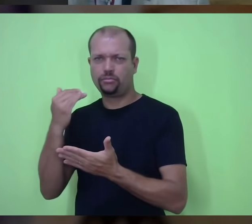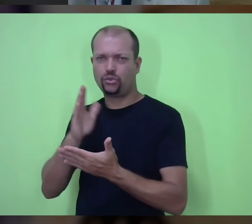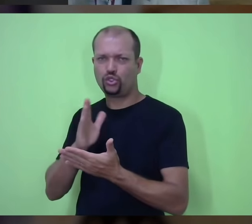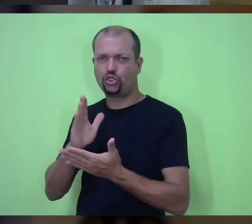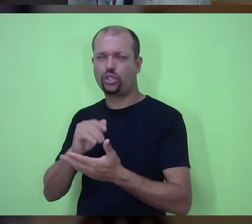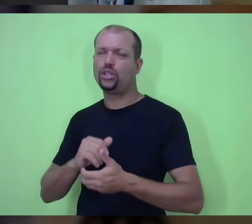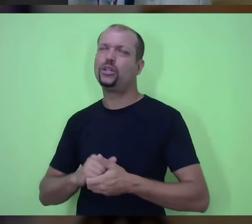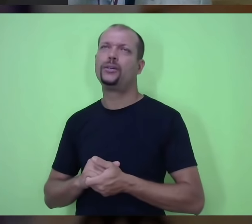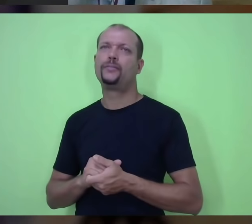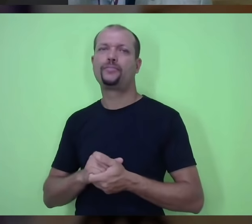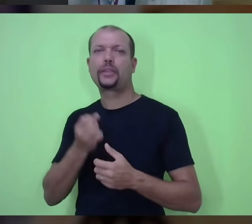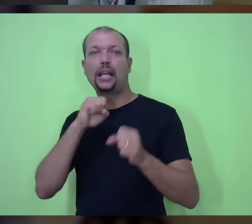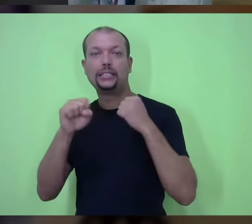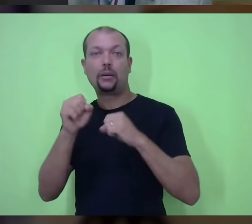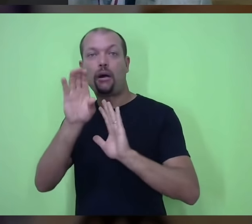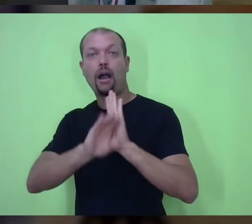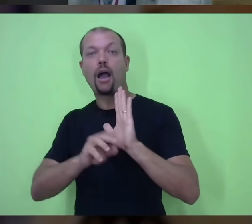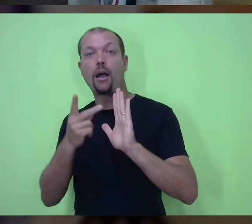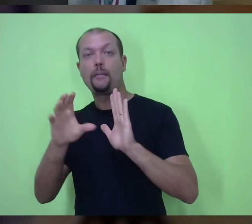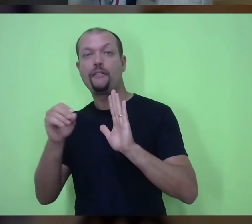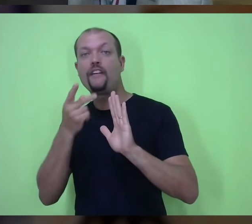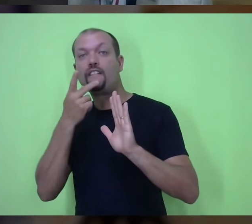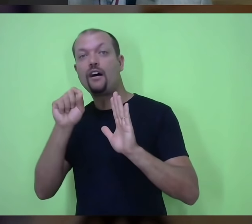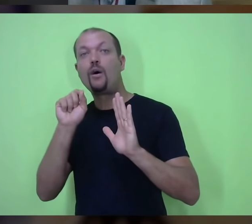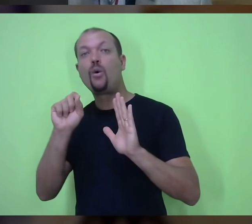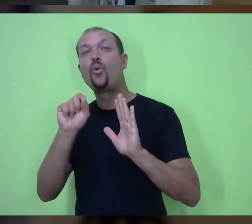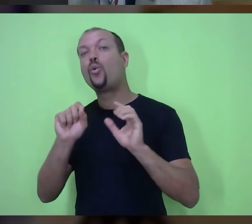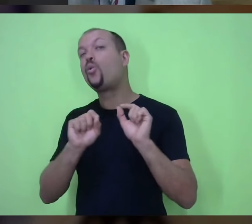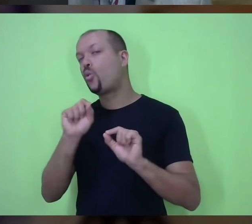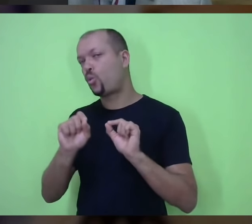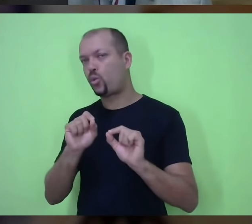resgatar ali o Salmos capítulo 20, para